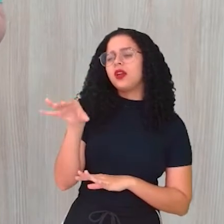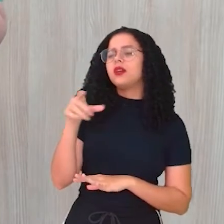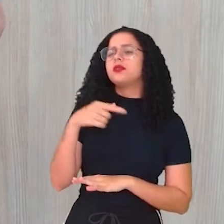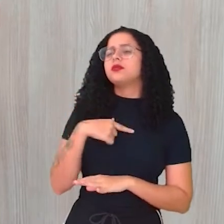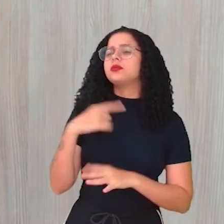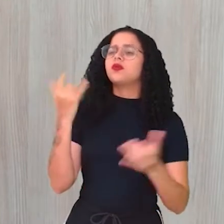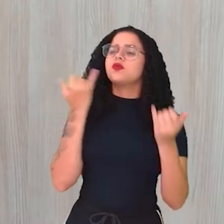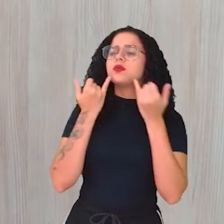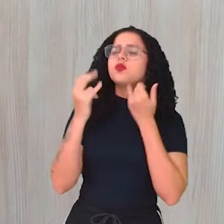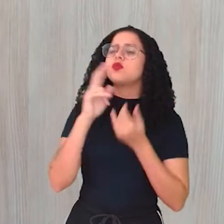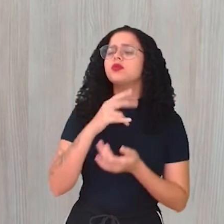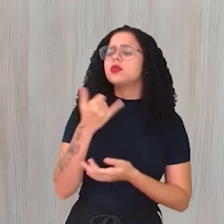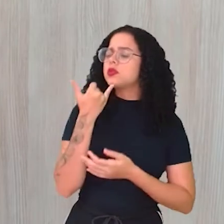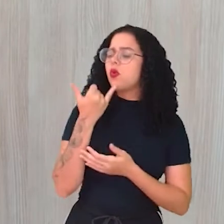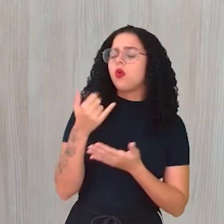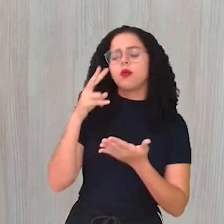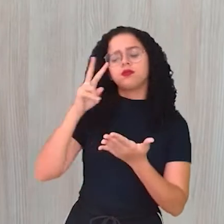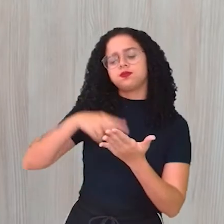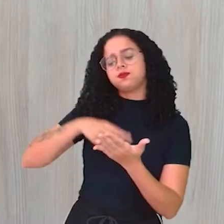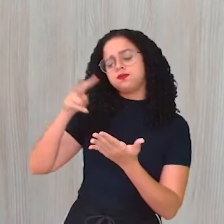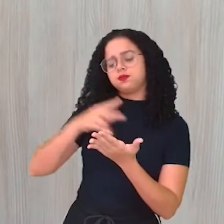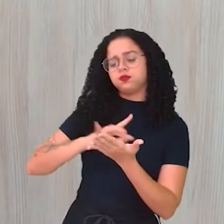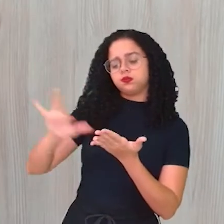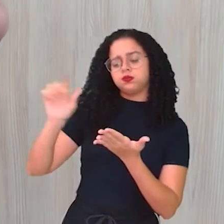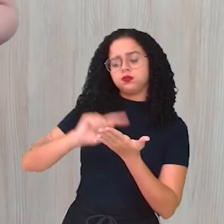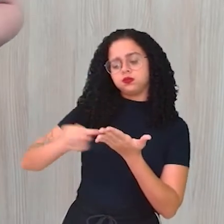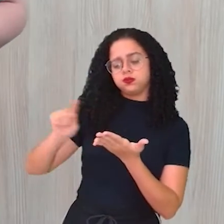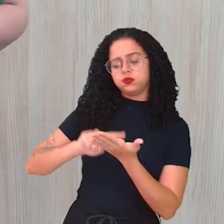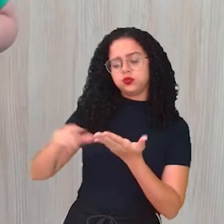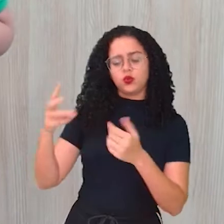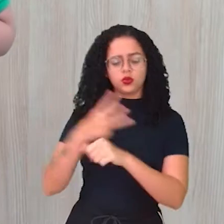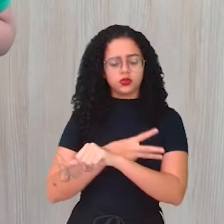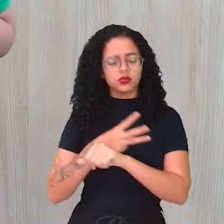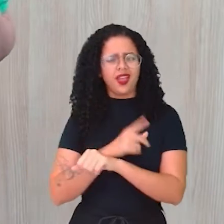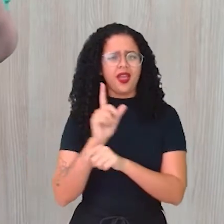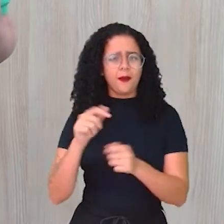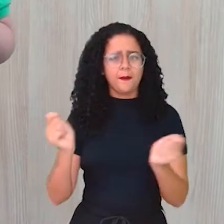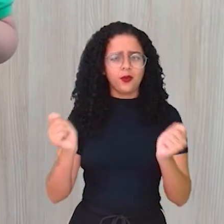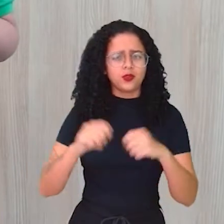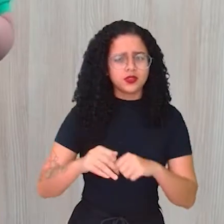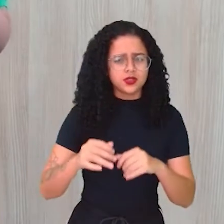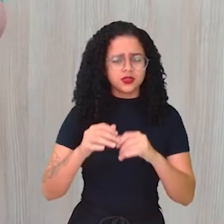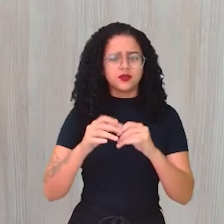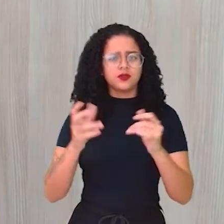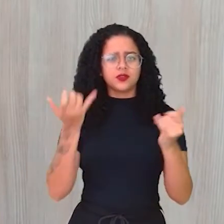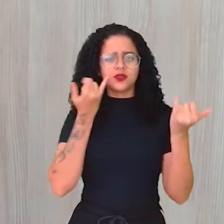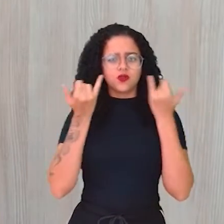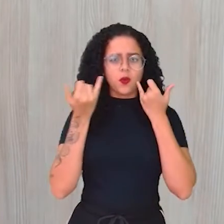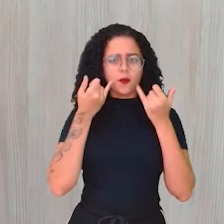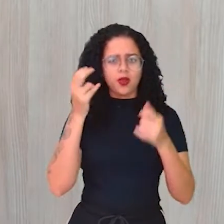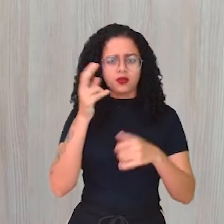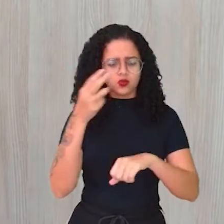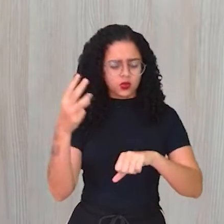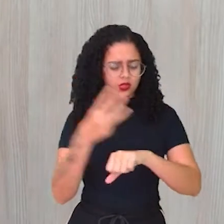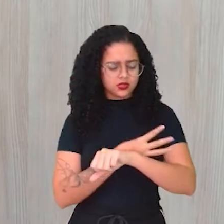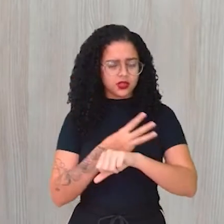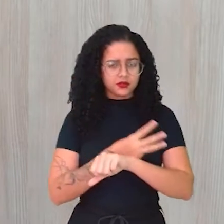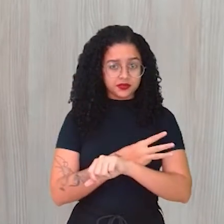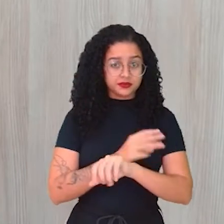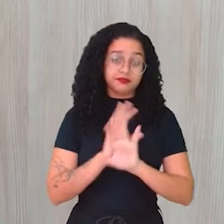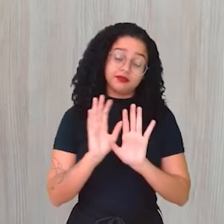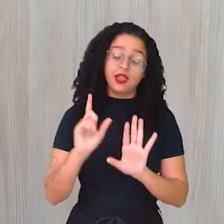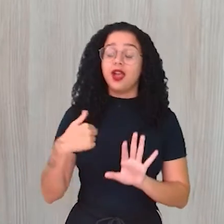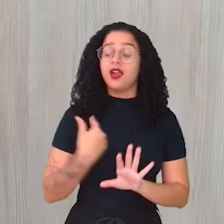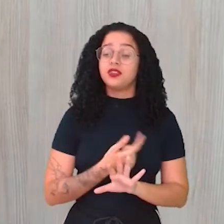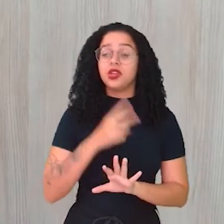No celular, né? No WhatsApp. É possível se informar pelo WhatsApp? Sim, a gente vai ver inclusive pesquisas que mostram